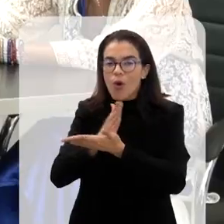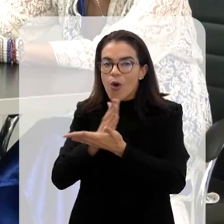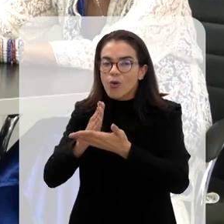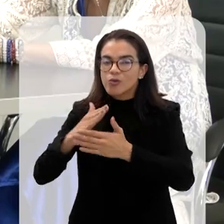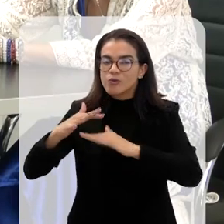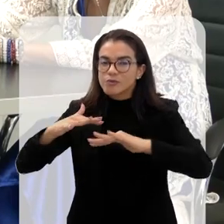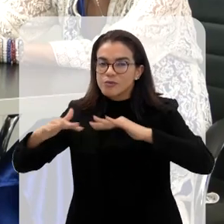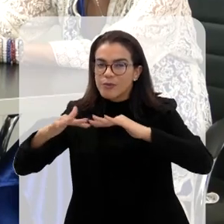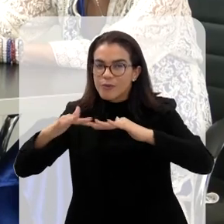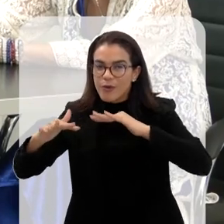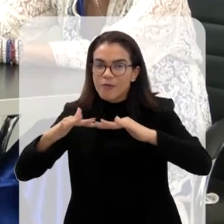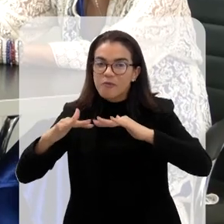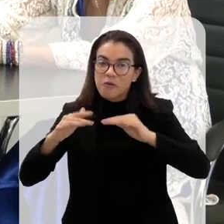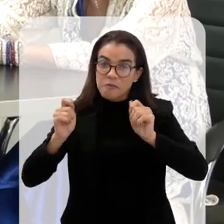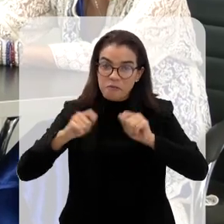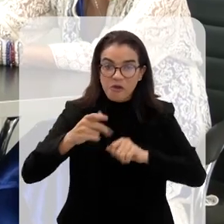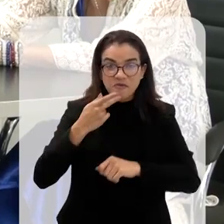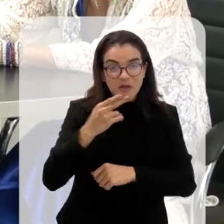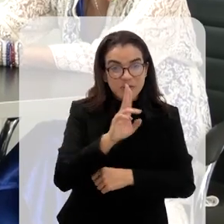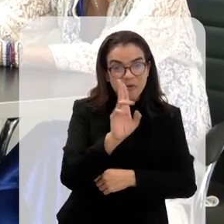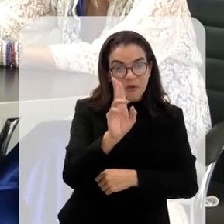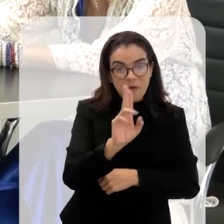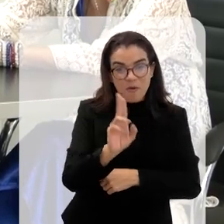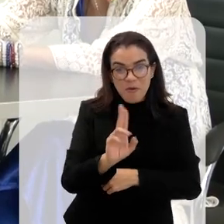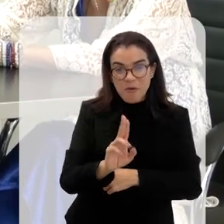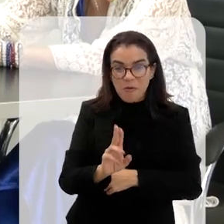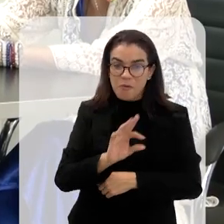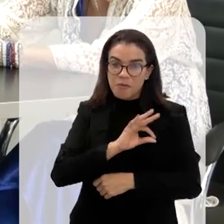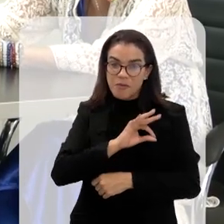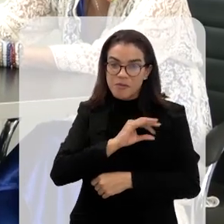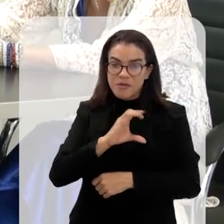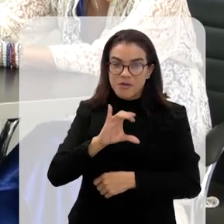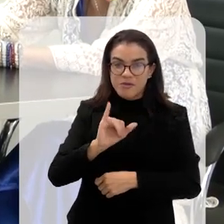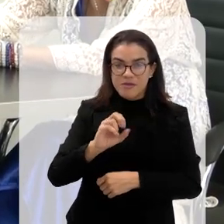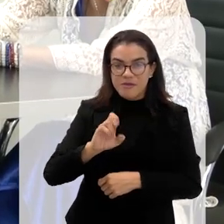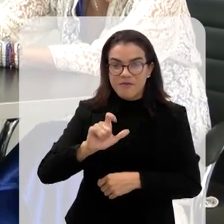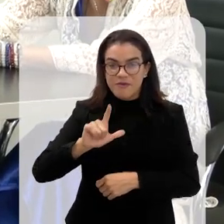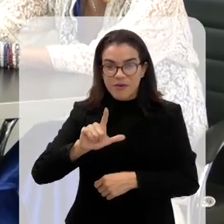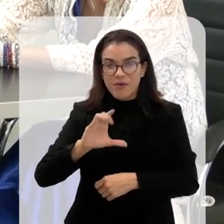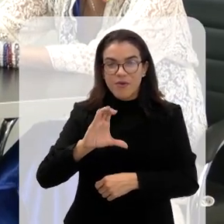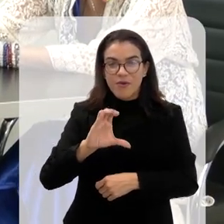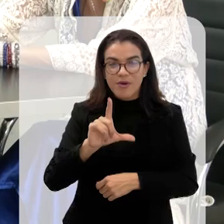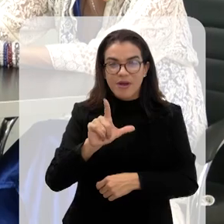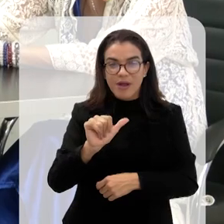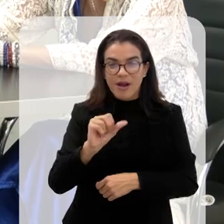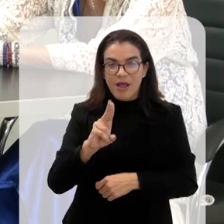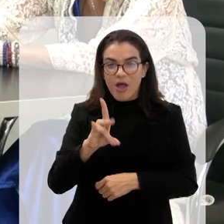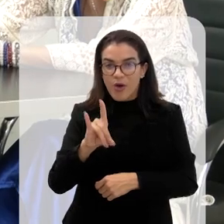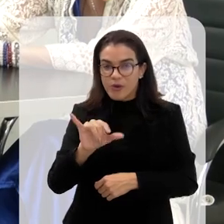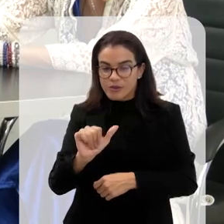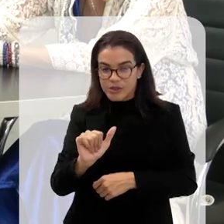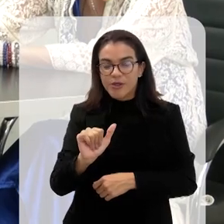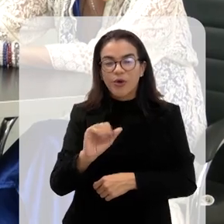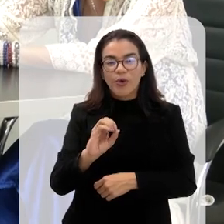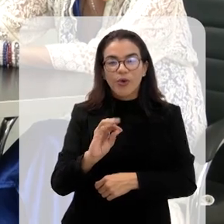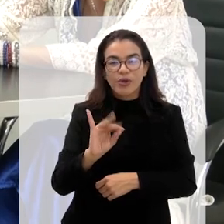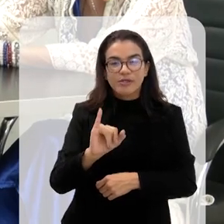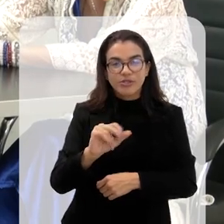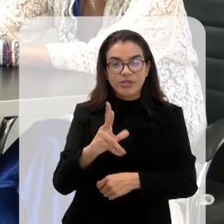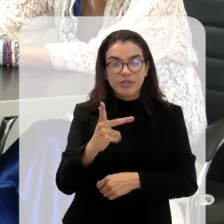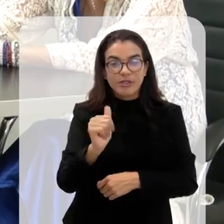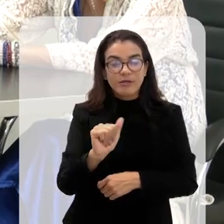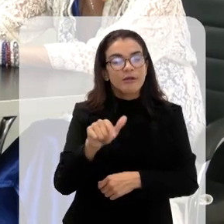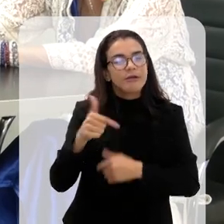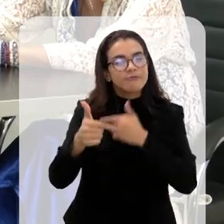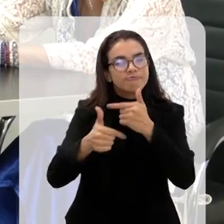com alguns movimentos, né? Eu posso até citar o nome dessa policial civil, que é a Cláudia Otília. Ela trabalha